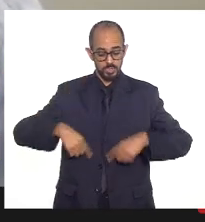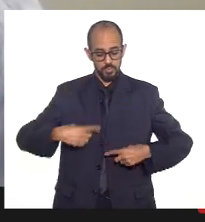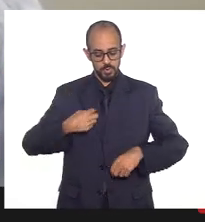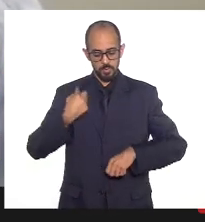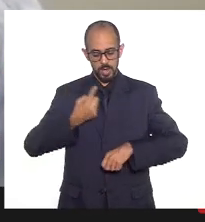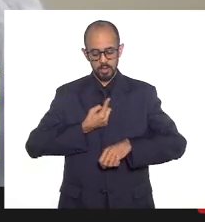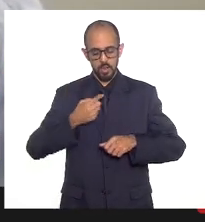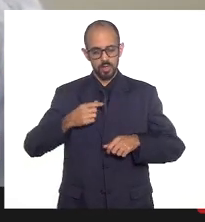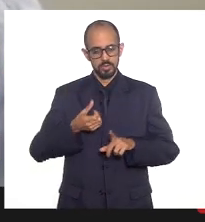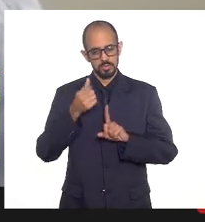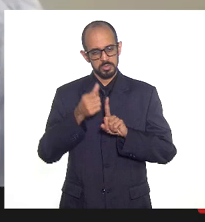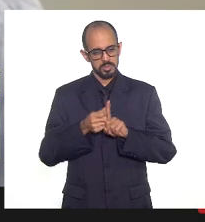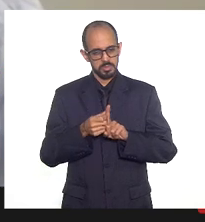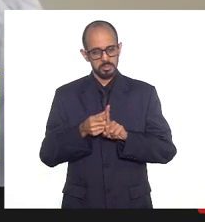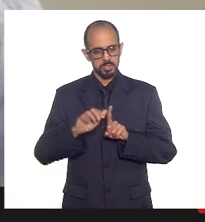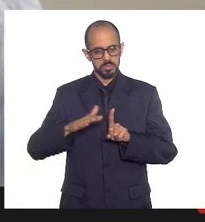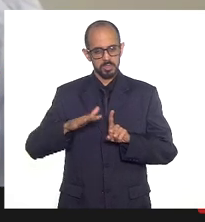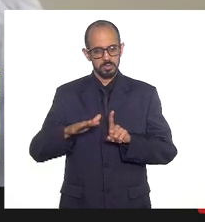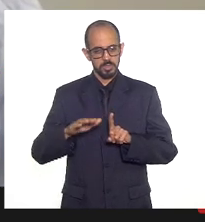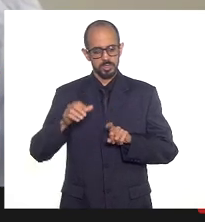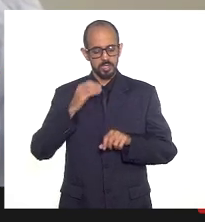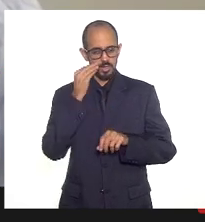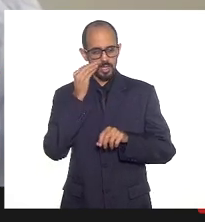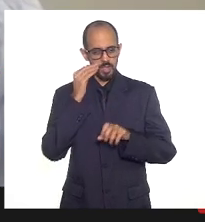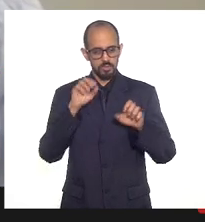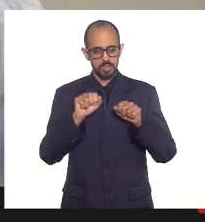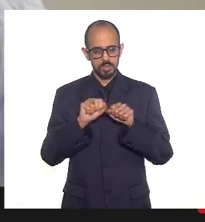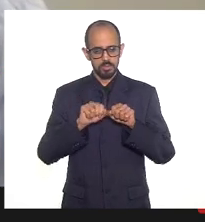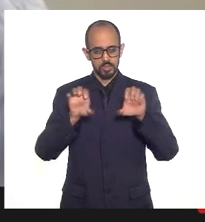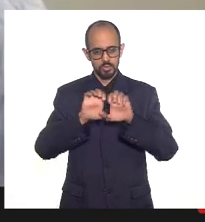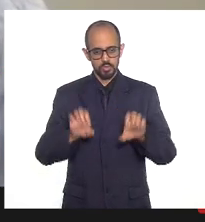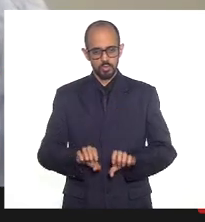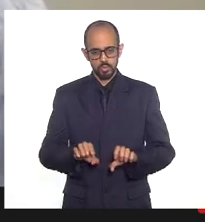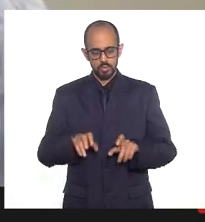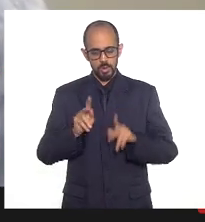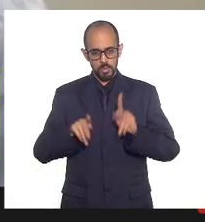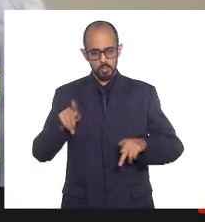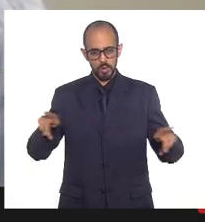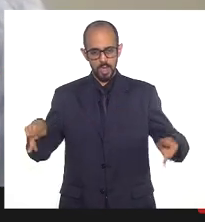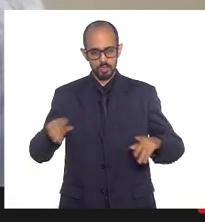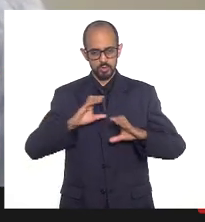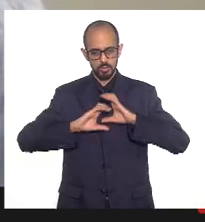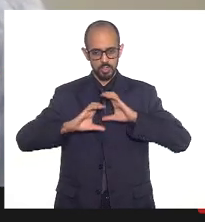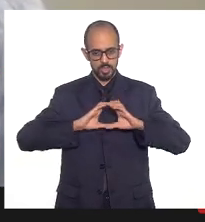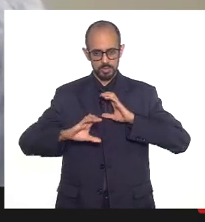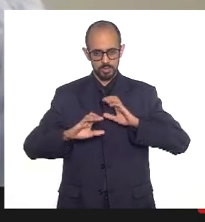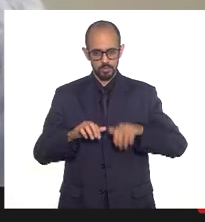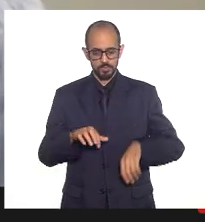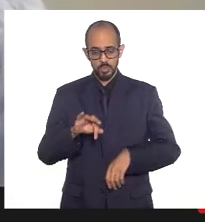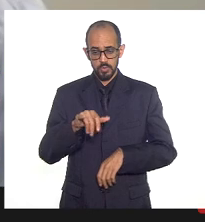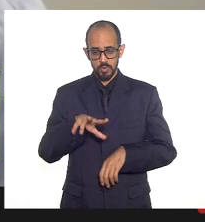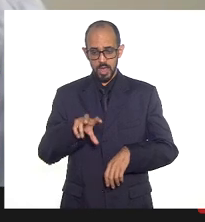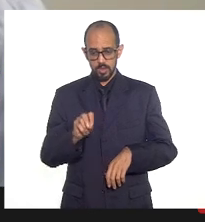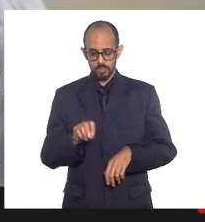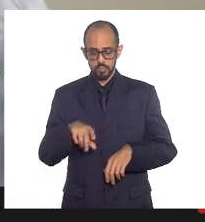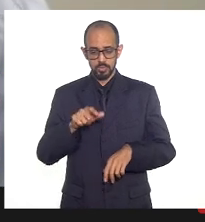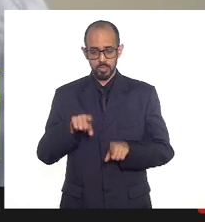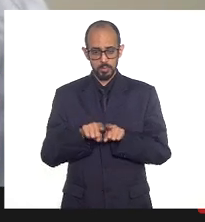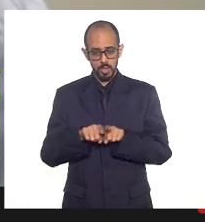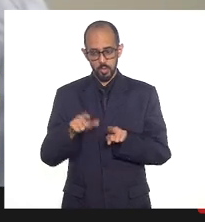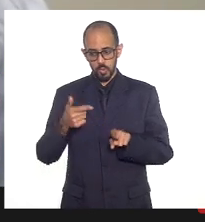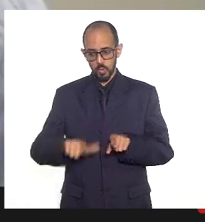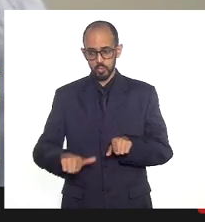próximos 6 meses, tentar estruturar uma grande conferência popular de comunicação. Apareceu na fala do Flávio, apareceu em outras vezes já,